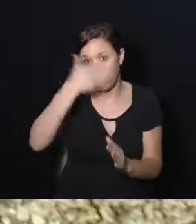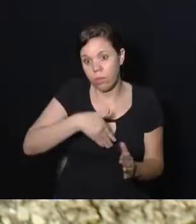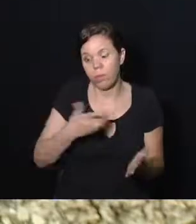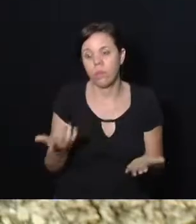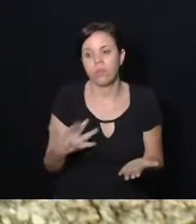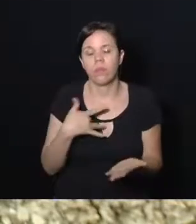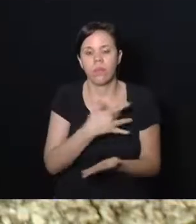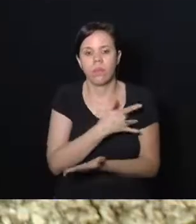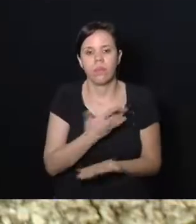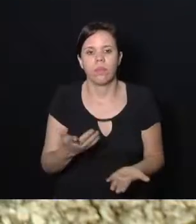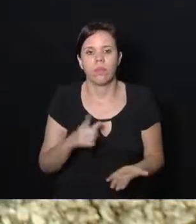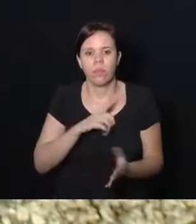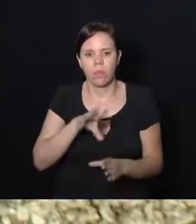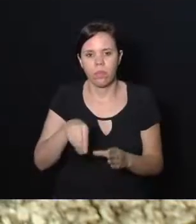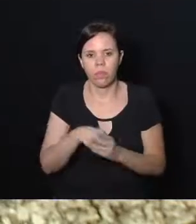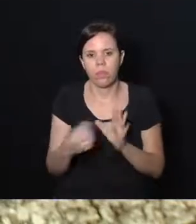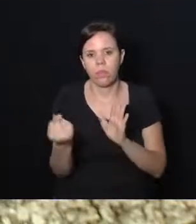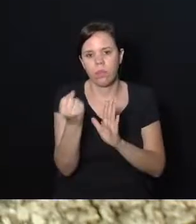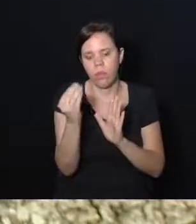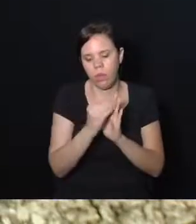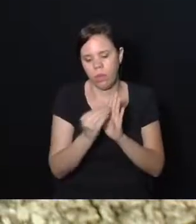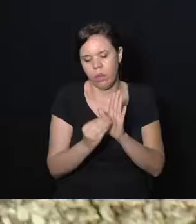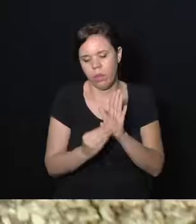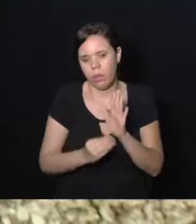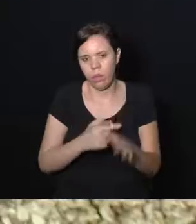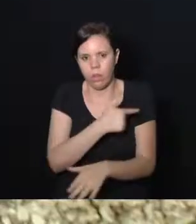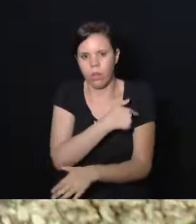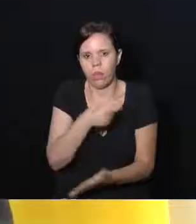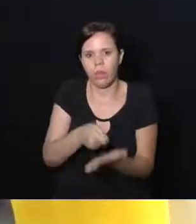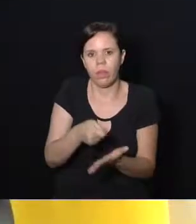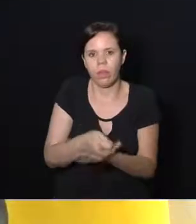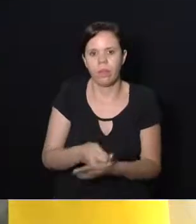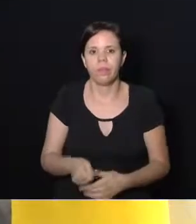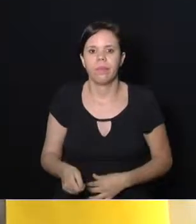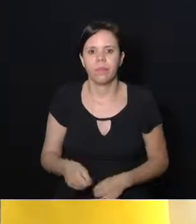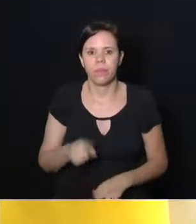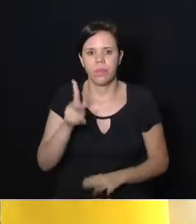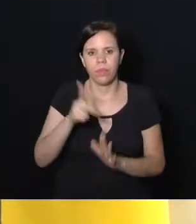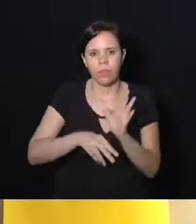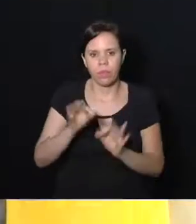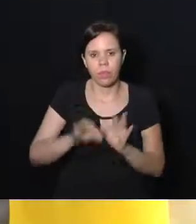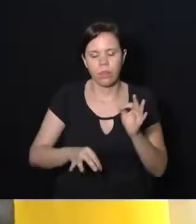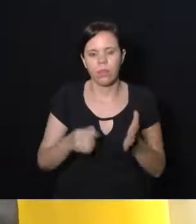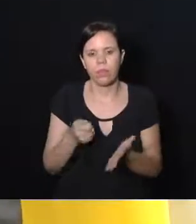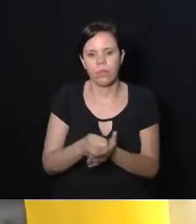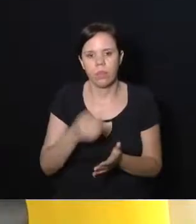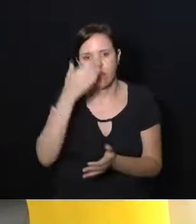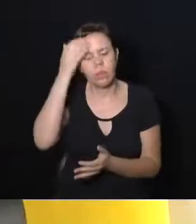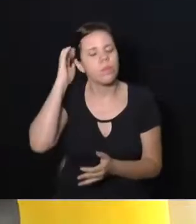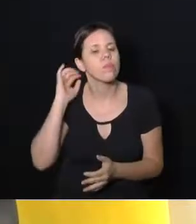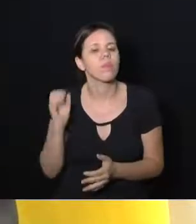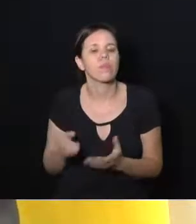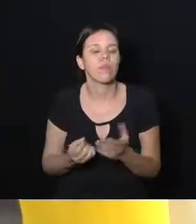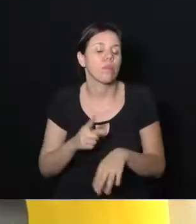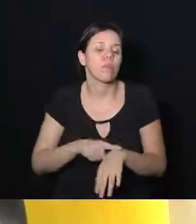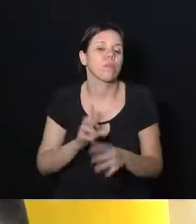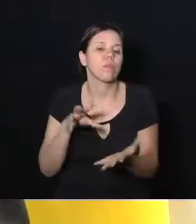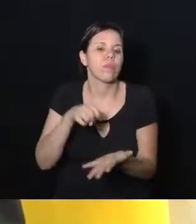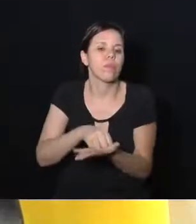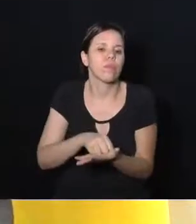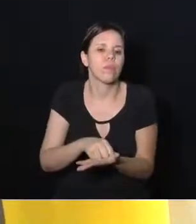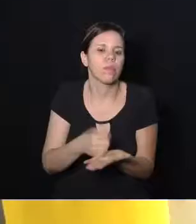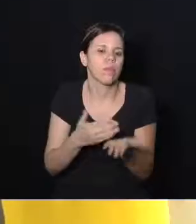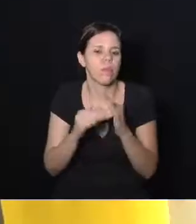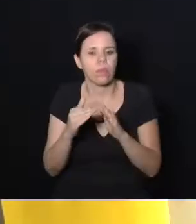crianças, contendo o registro das vacinas obrigatórias. É um projeto que obriga, por ocasião da matrícula, tanto em